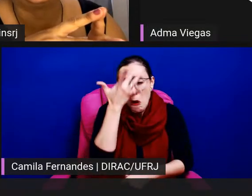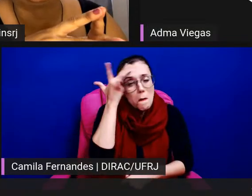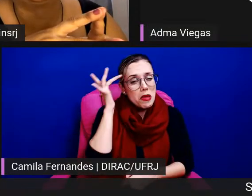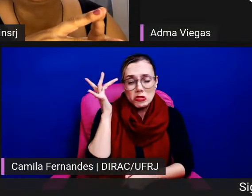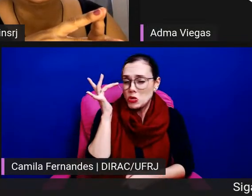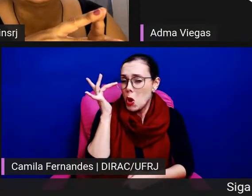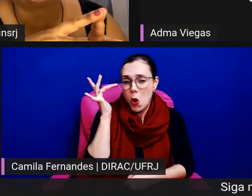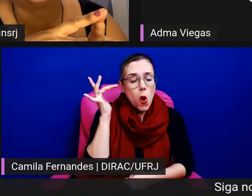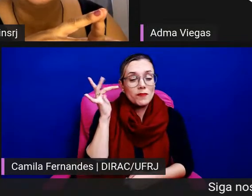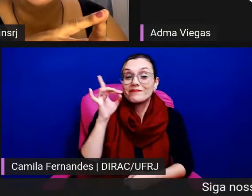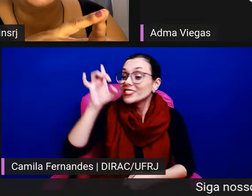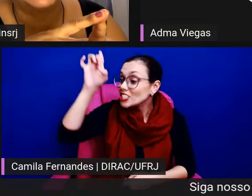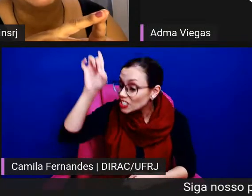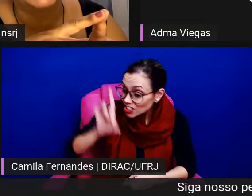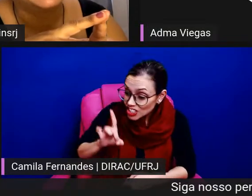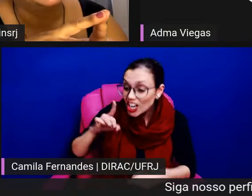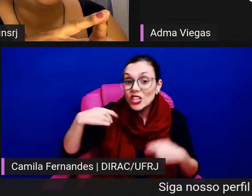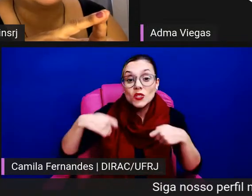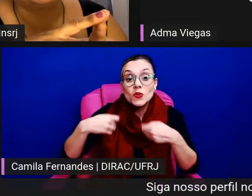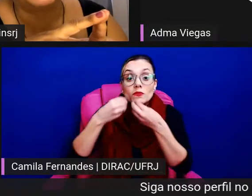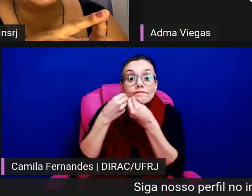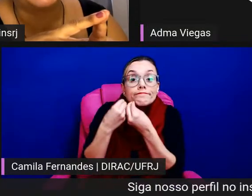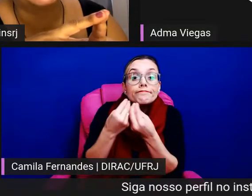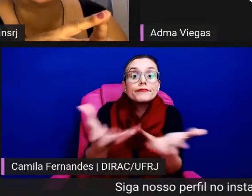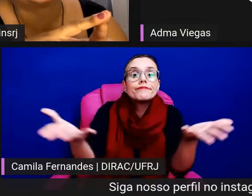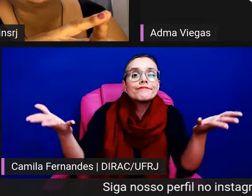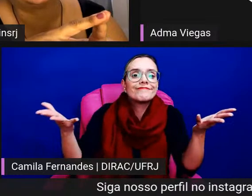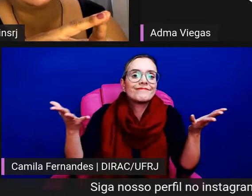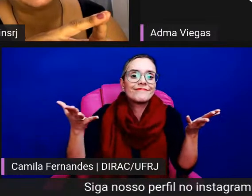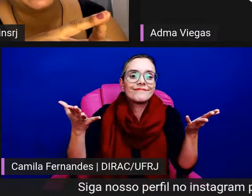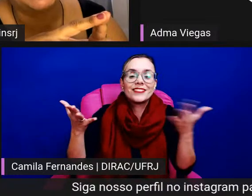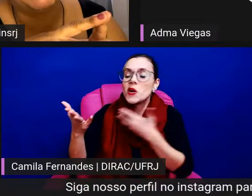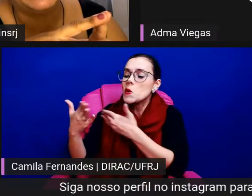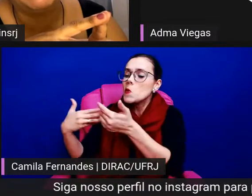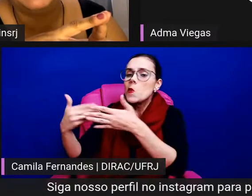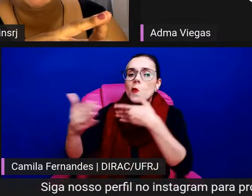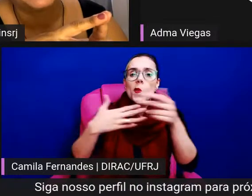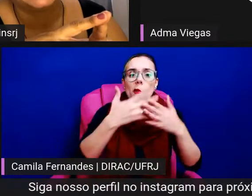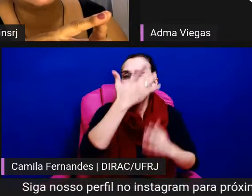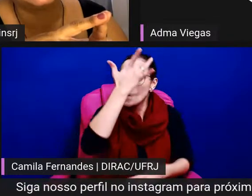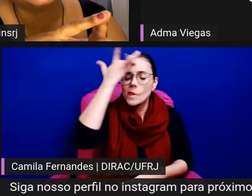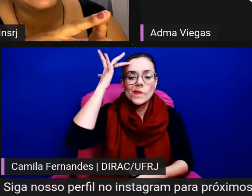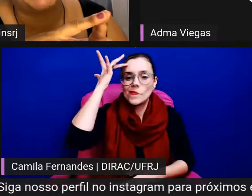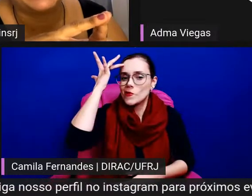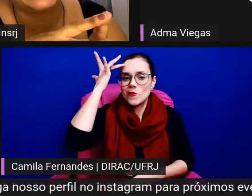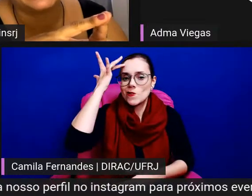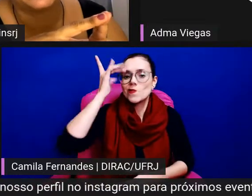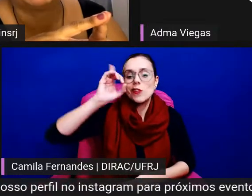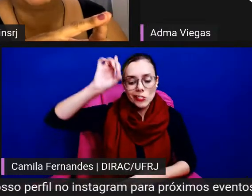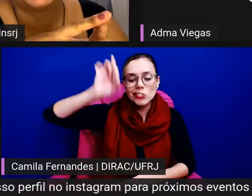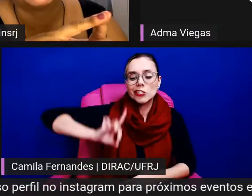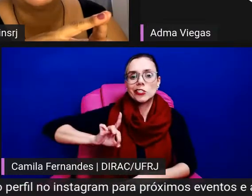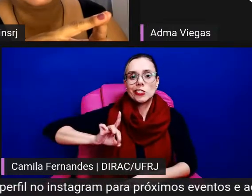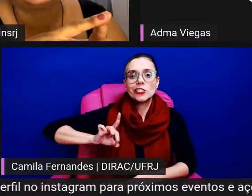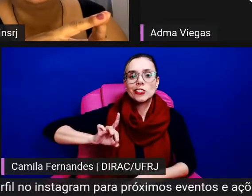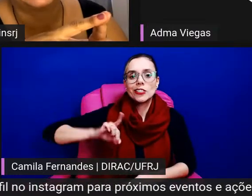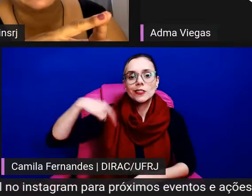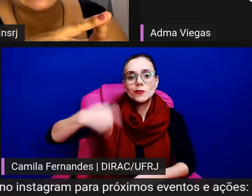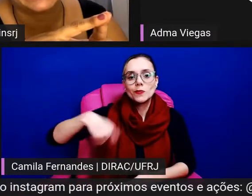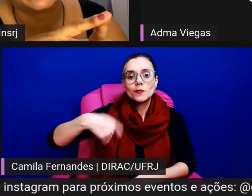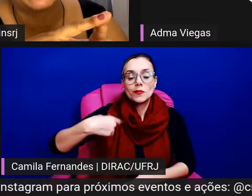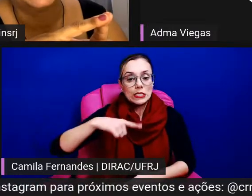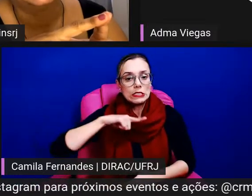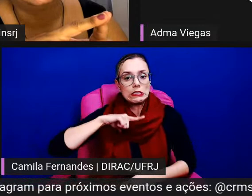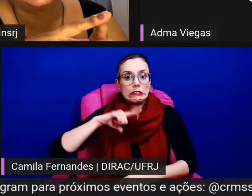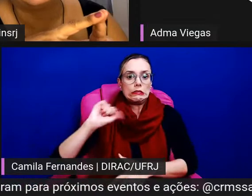direito deveria ser para todo mundo, né? Mas infelizmente na sociedade que a gente vive, existem camadas da nossa população que não